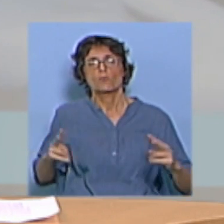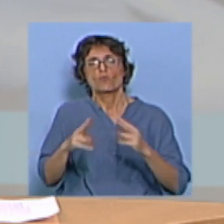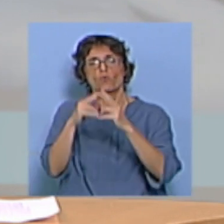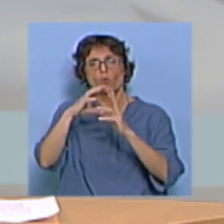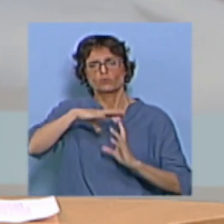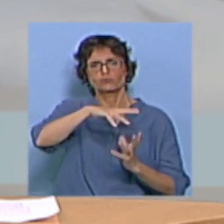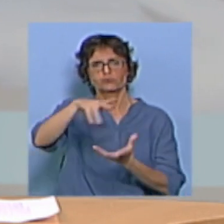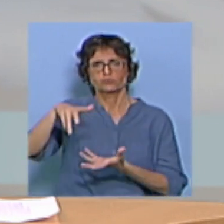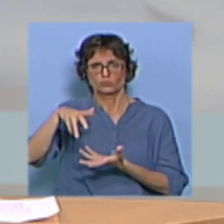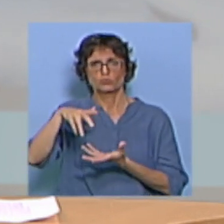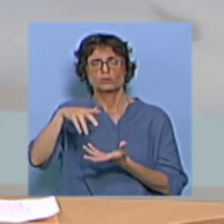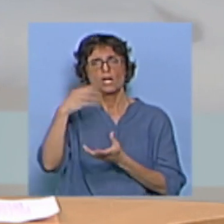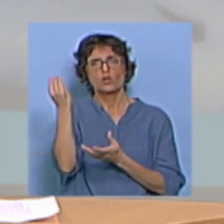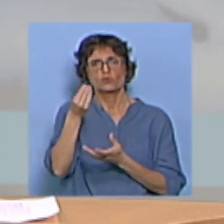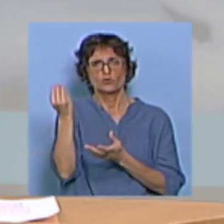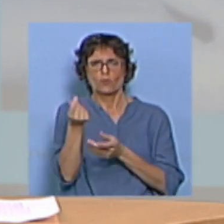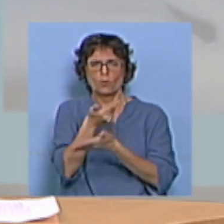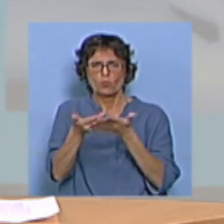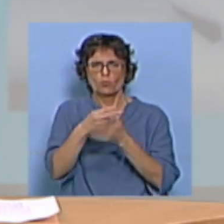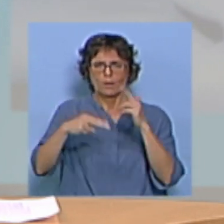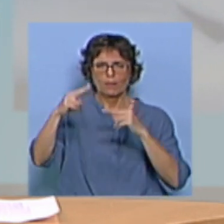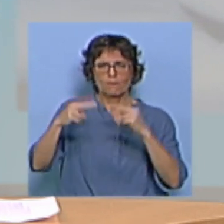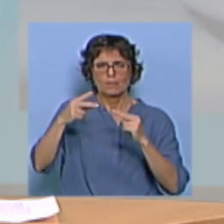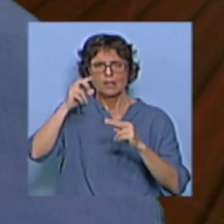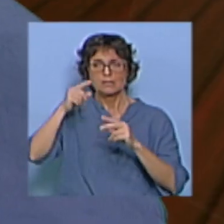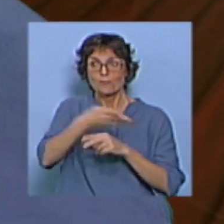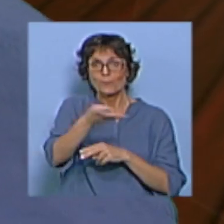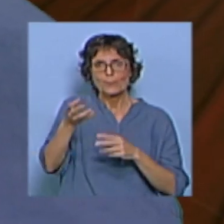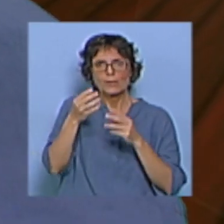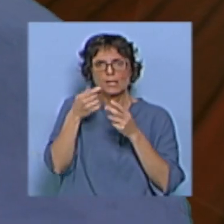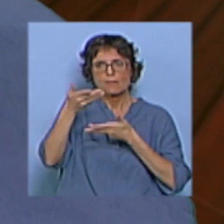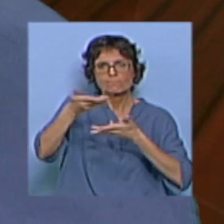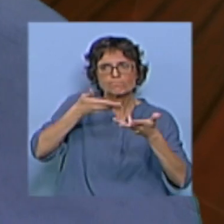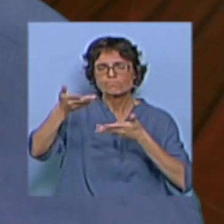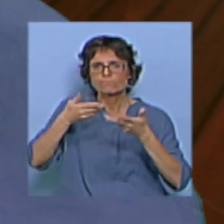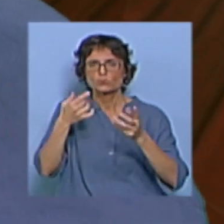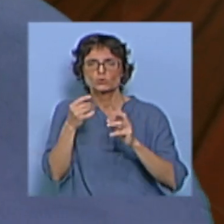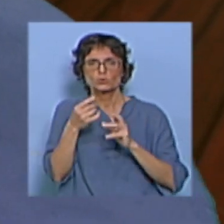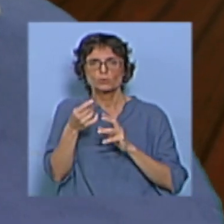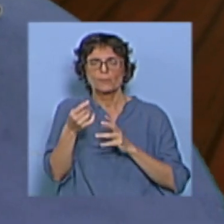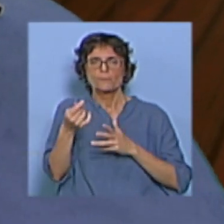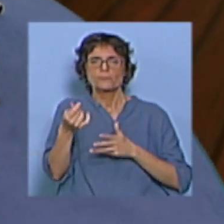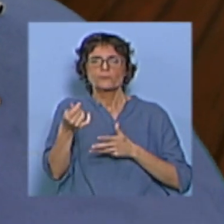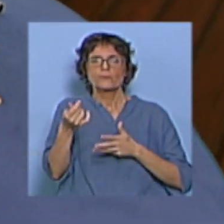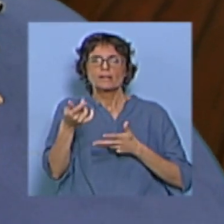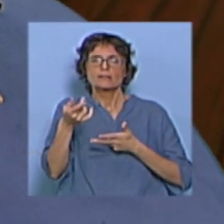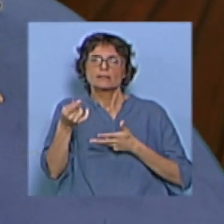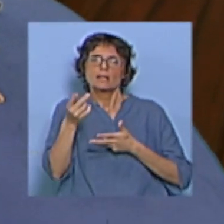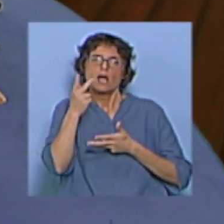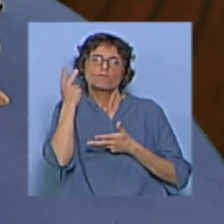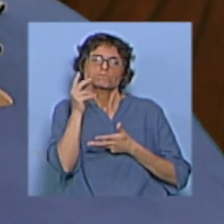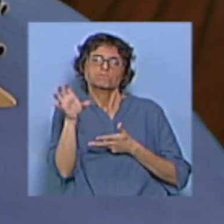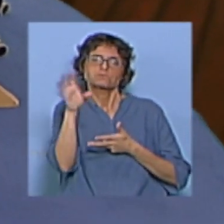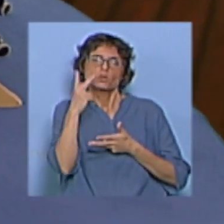das finanças, enfim, dessas áreas, para refletir sobre a economia de Francisco, do Francisco de Assis, de São Francisco de